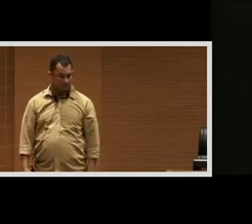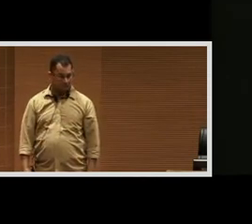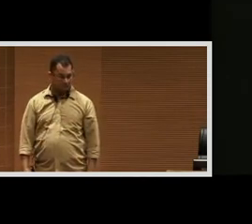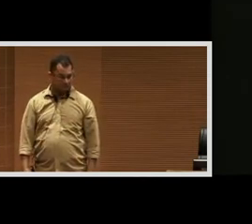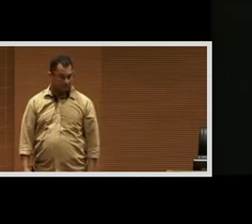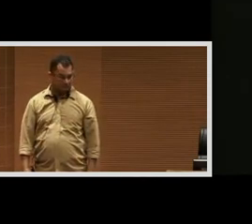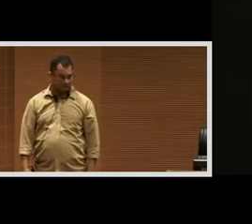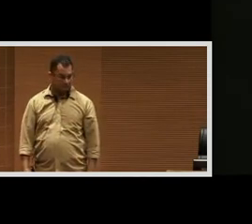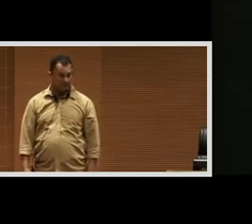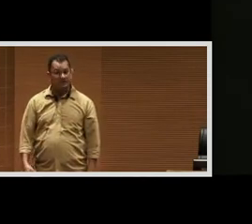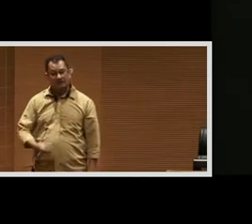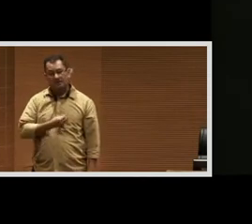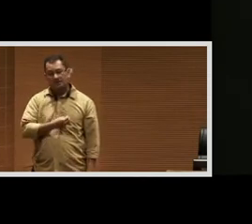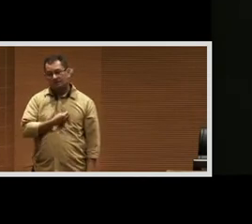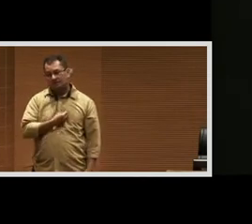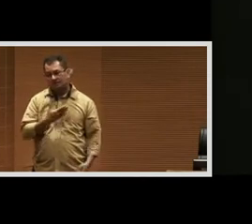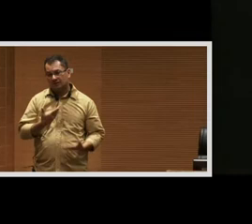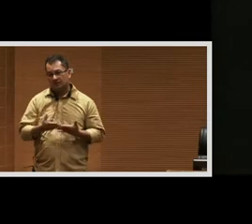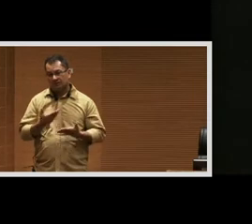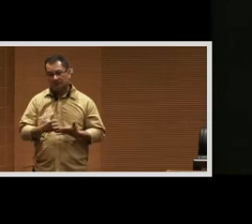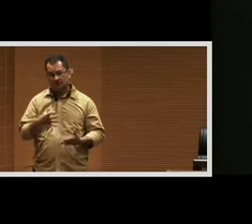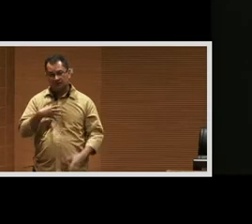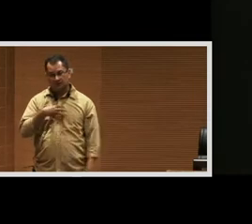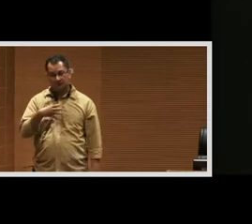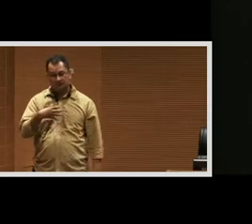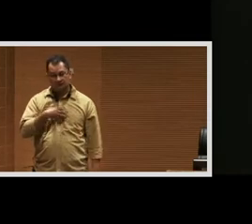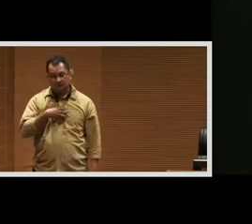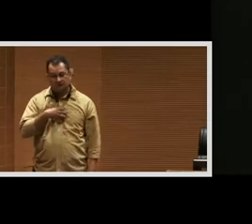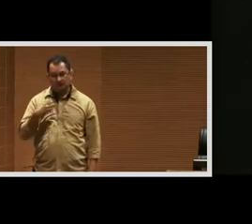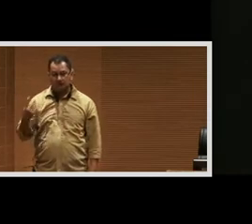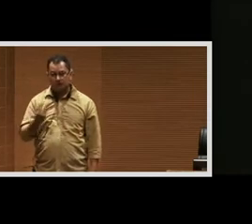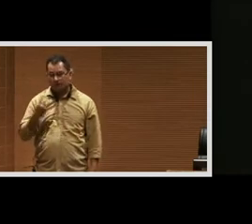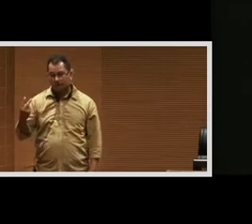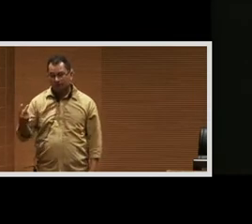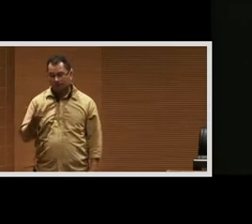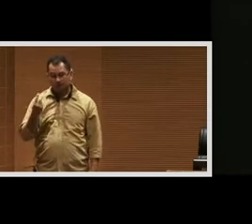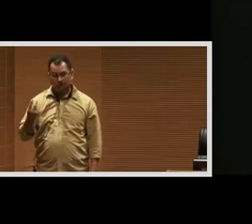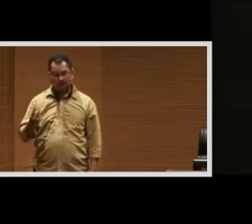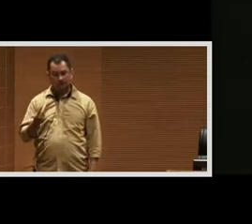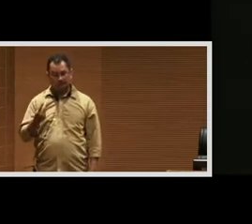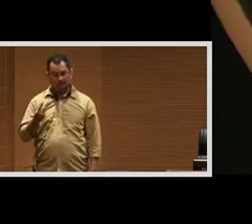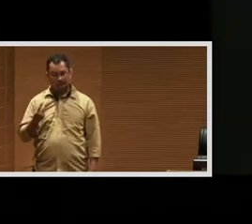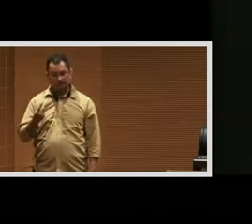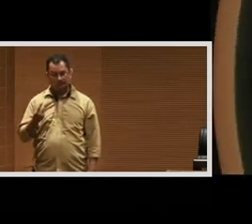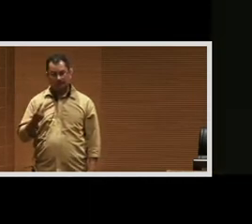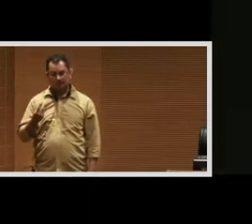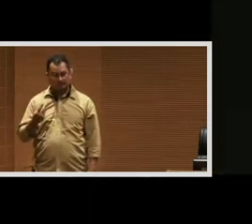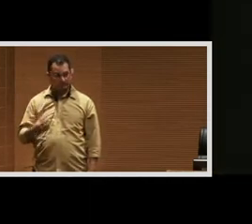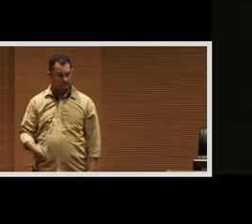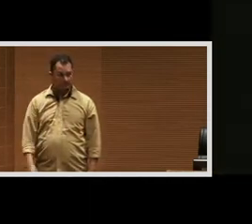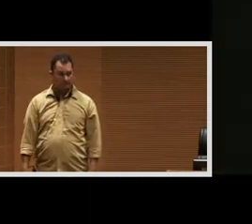E a vida perde o sentido e se despolitiza a vida.